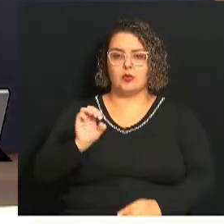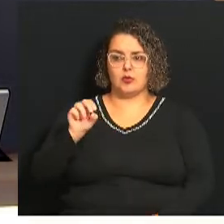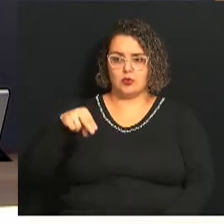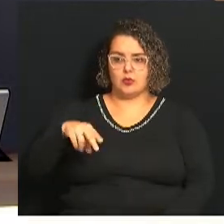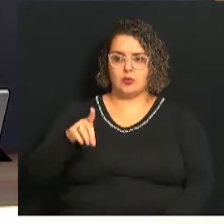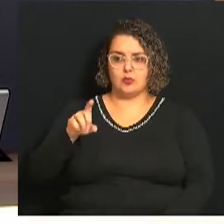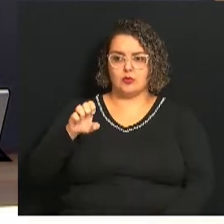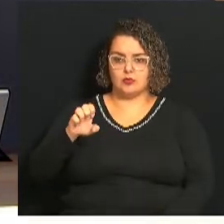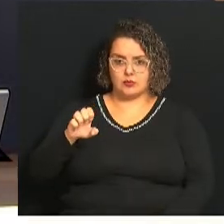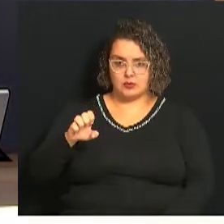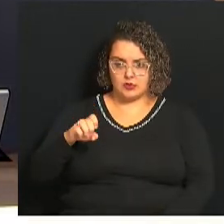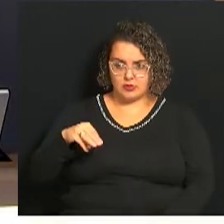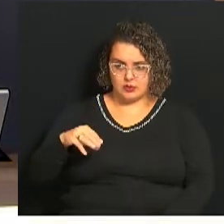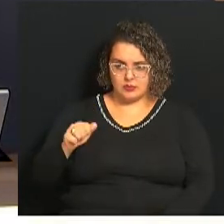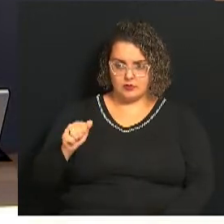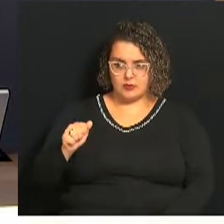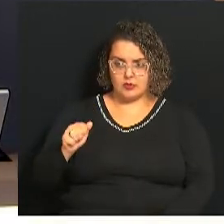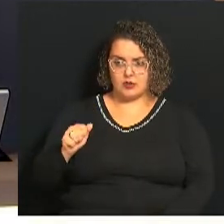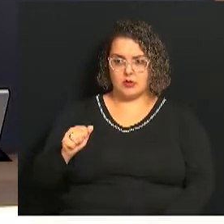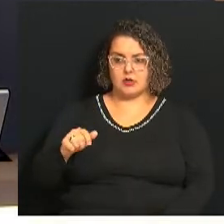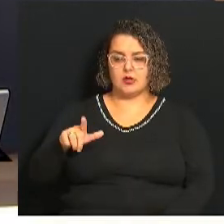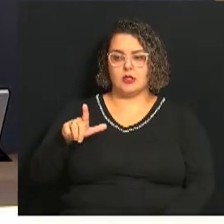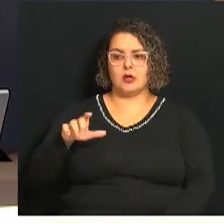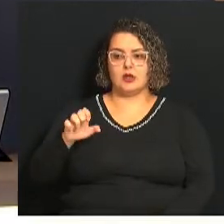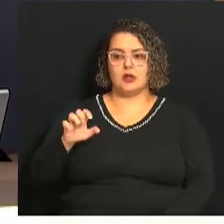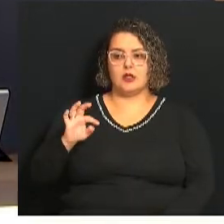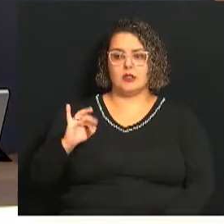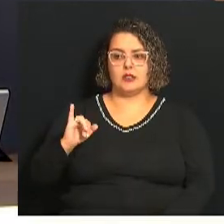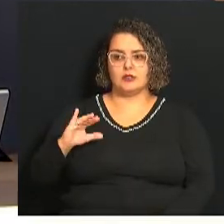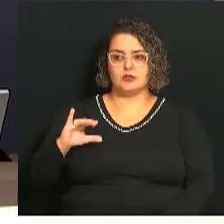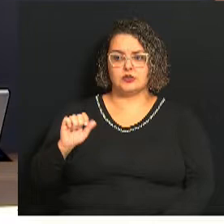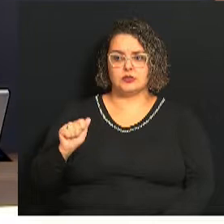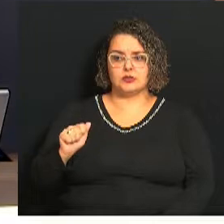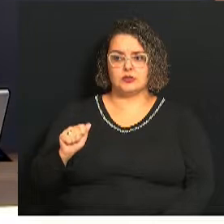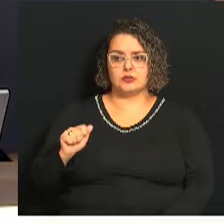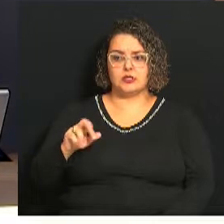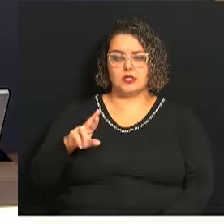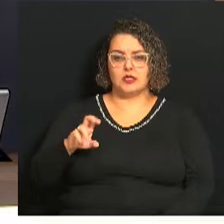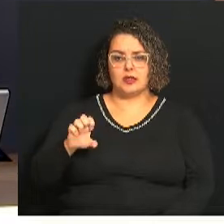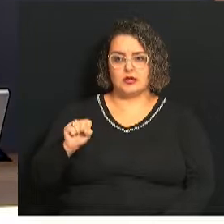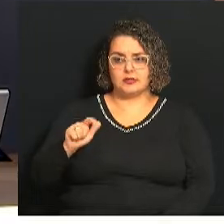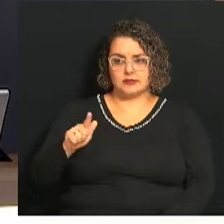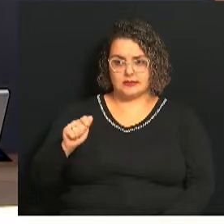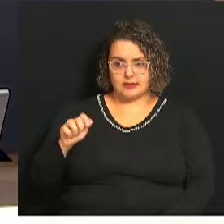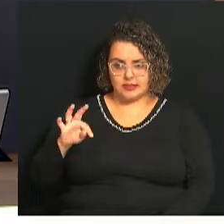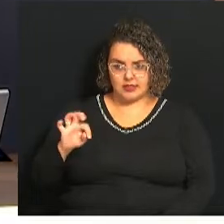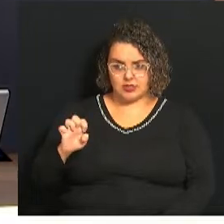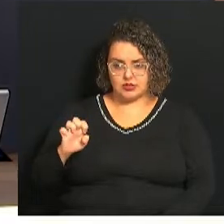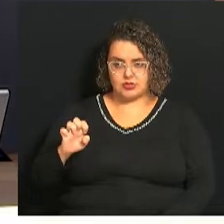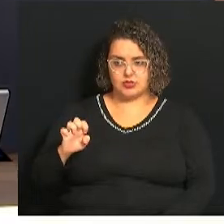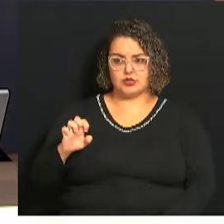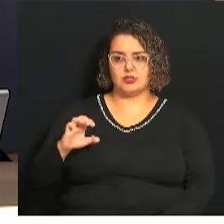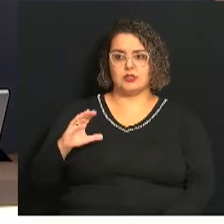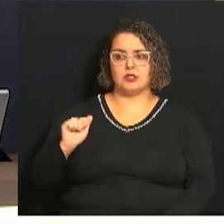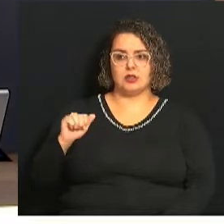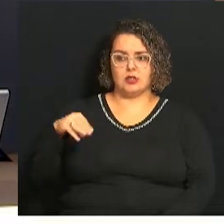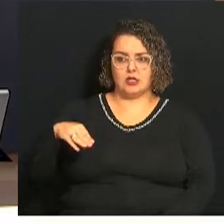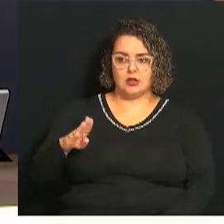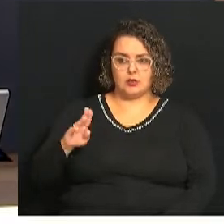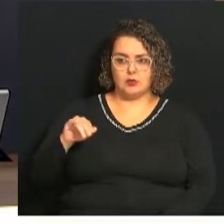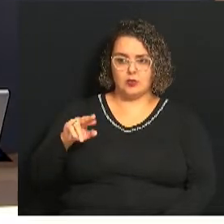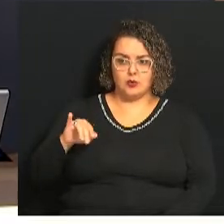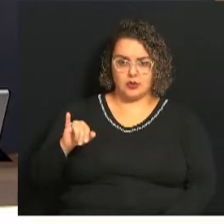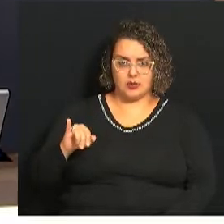FECondema, Letícia, da ONG Resgate Cambuí, e coordenadora da Comissão de Arborização do